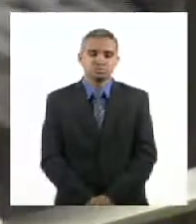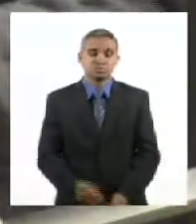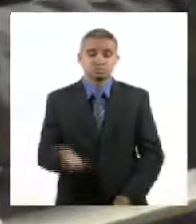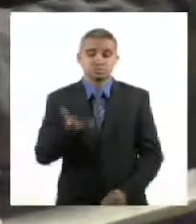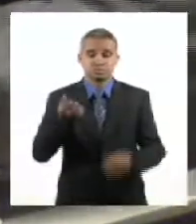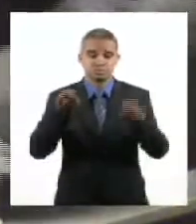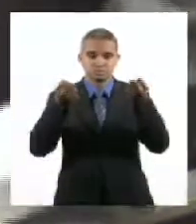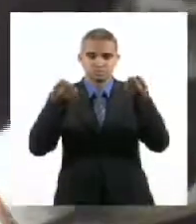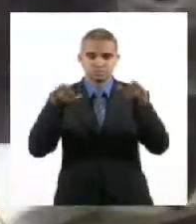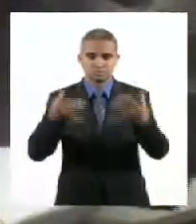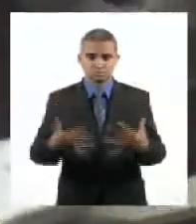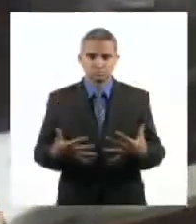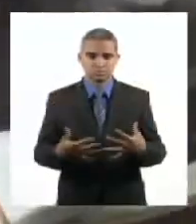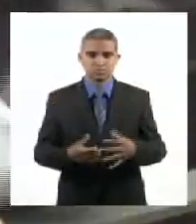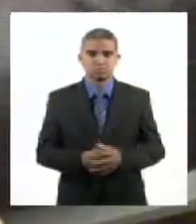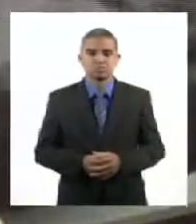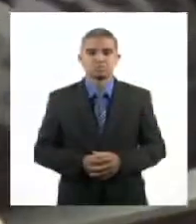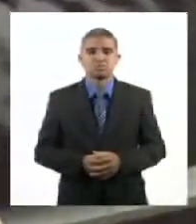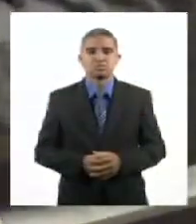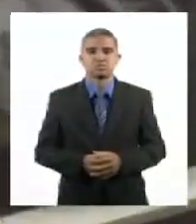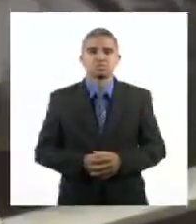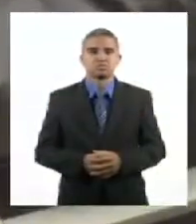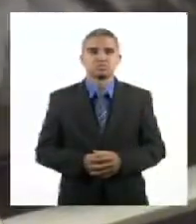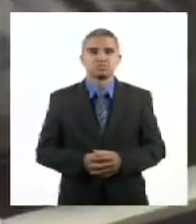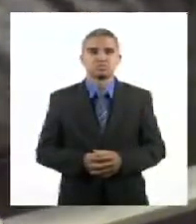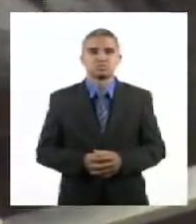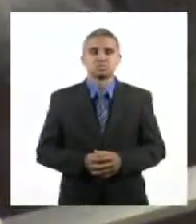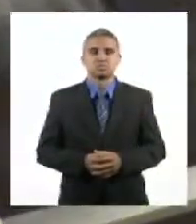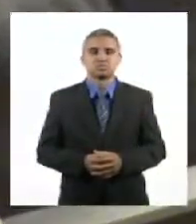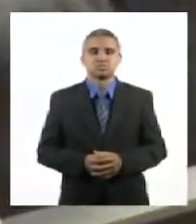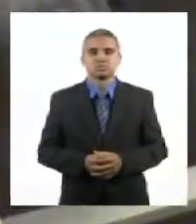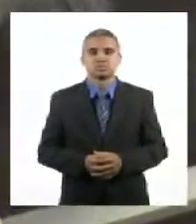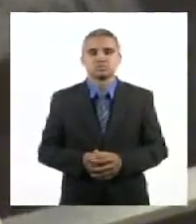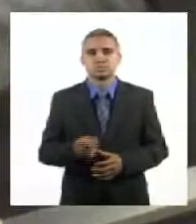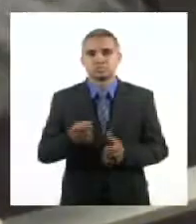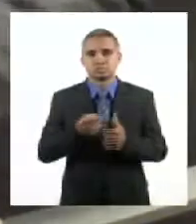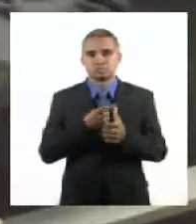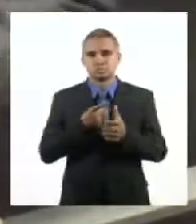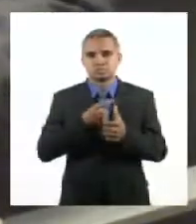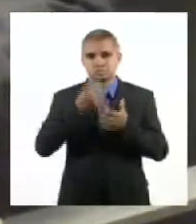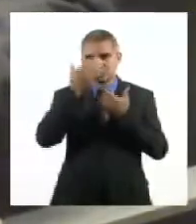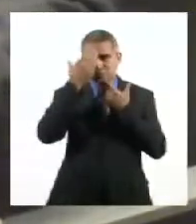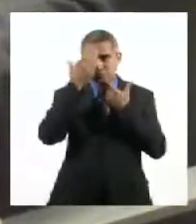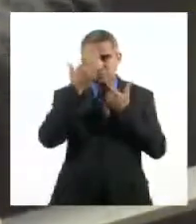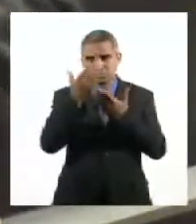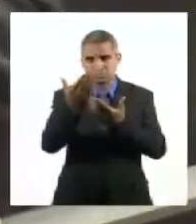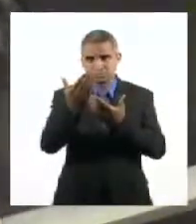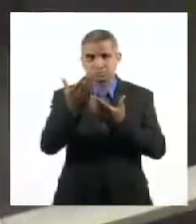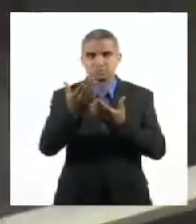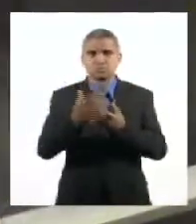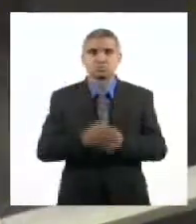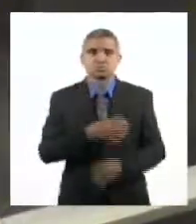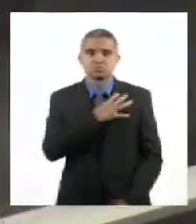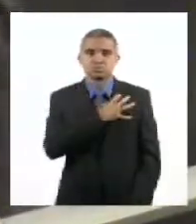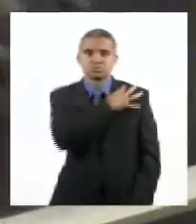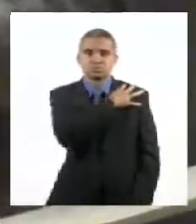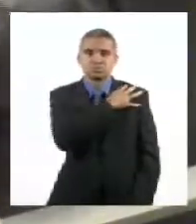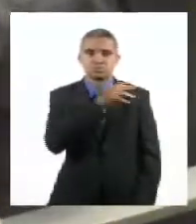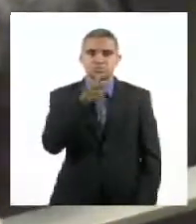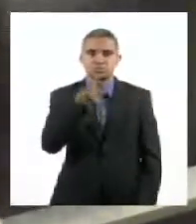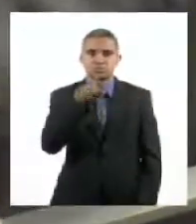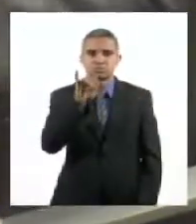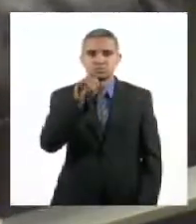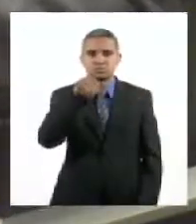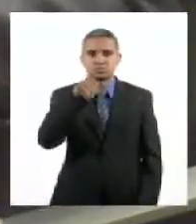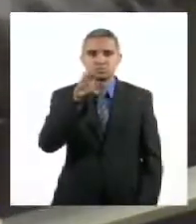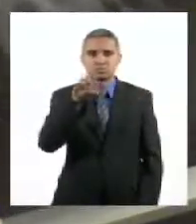antes de adentrar no tema que eu quero tratar, primeiro agradecer ao coronel Pimentel, do